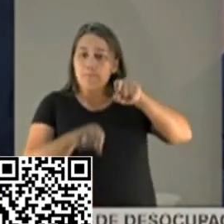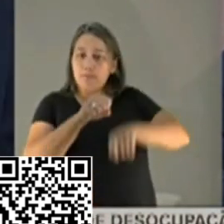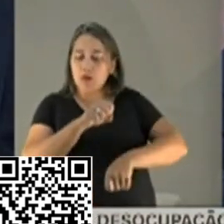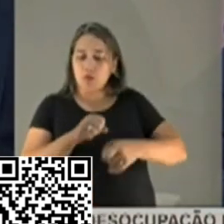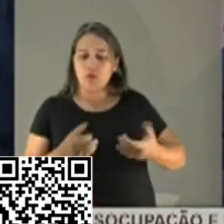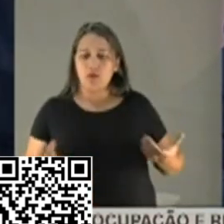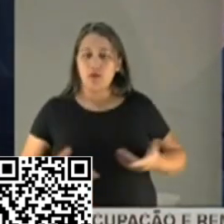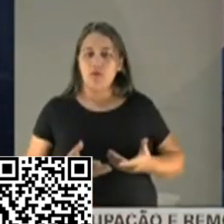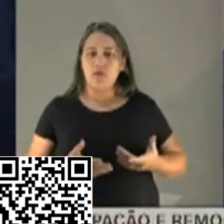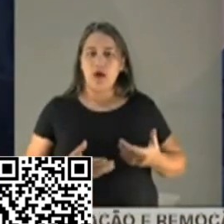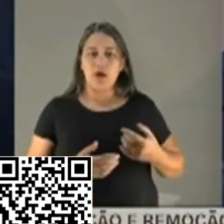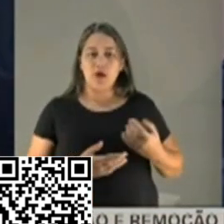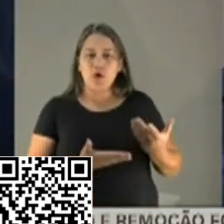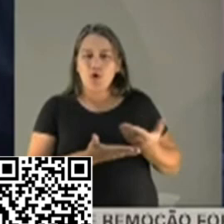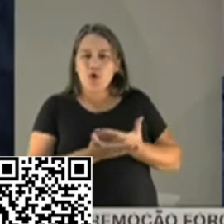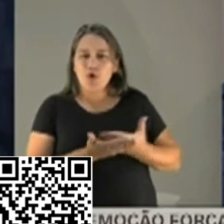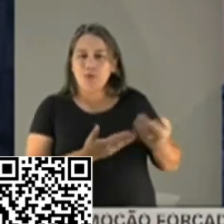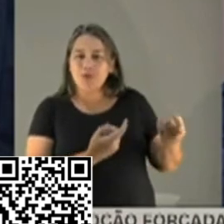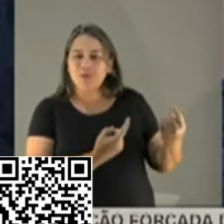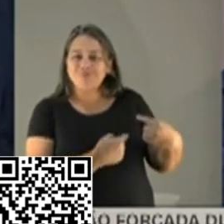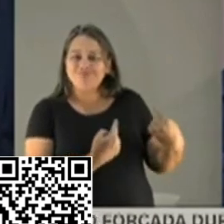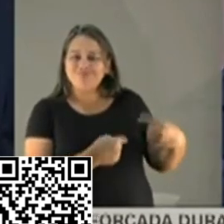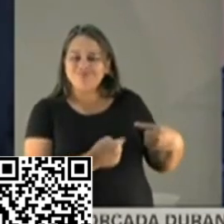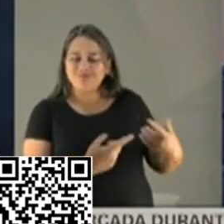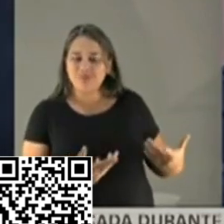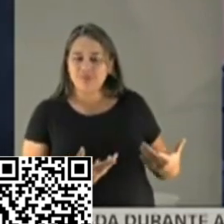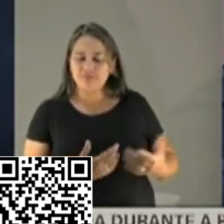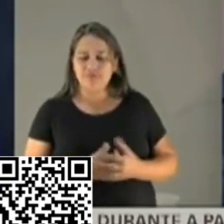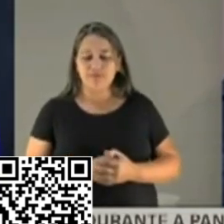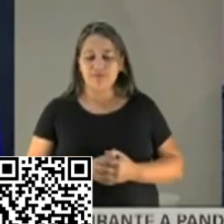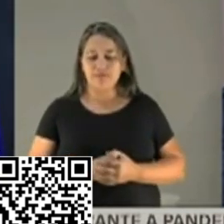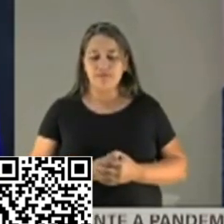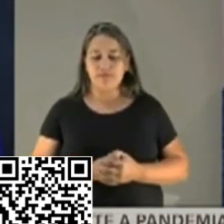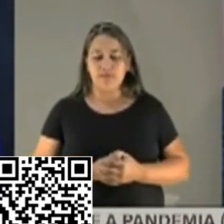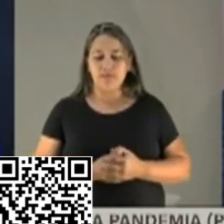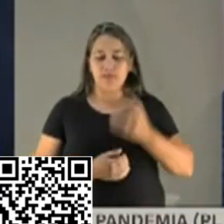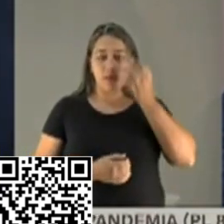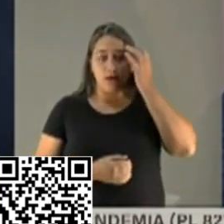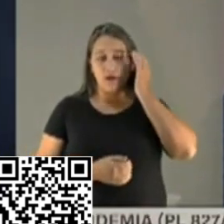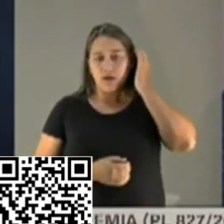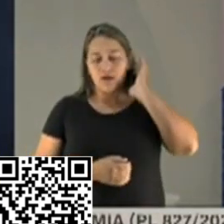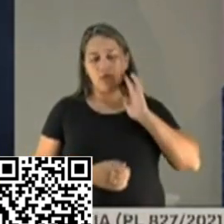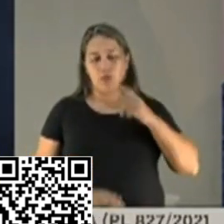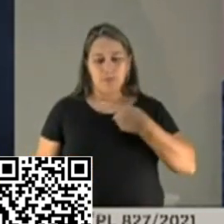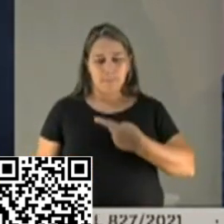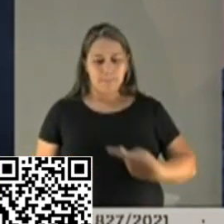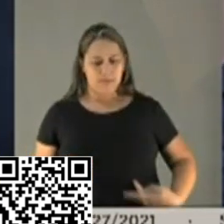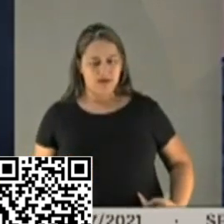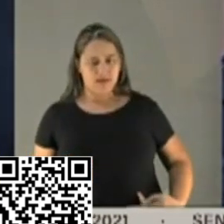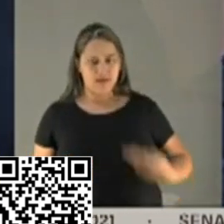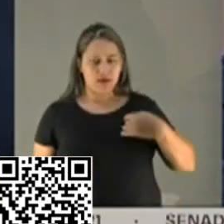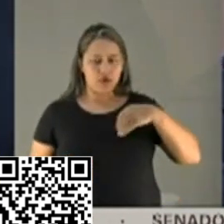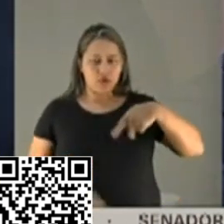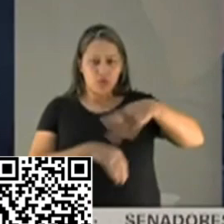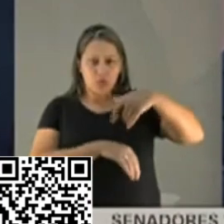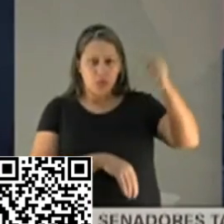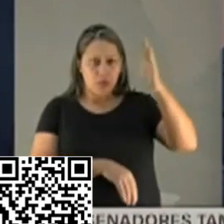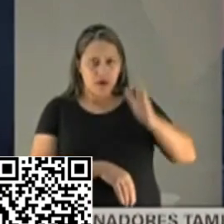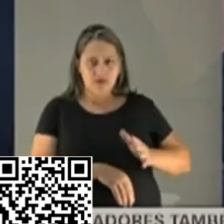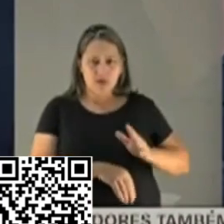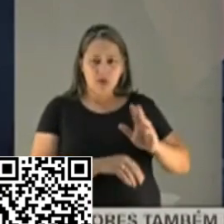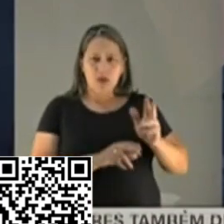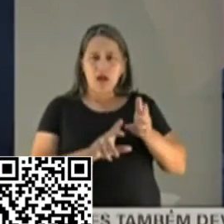a perseguição contra mim foi inexorável. Ver um presidente da República ir numa